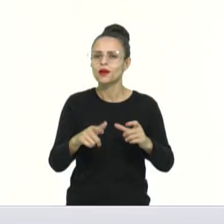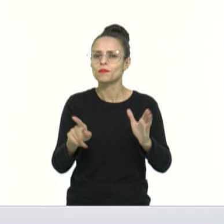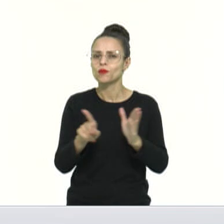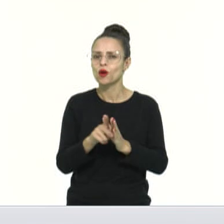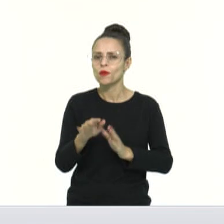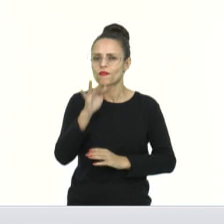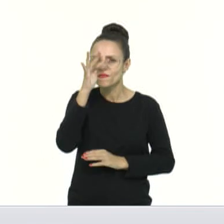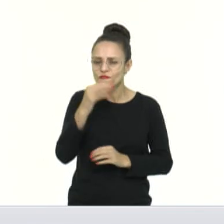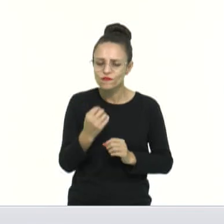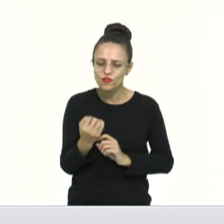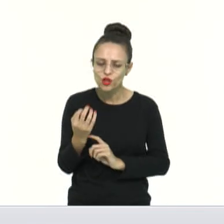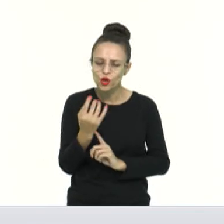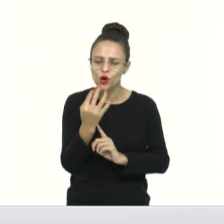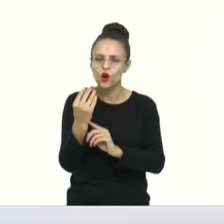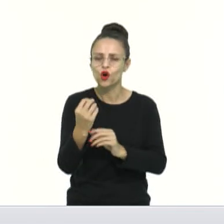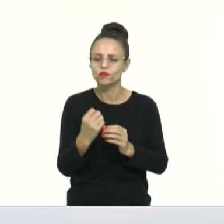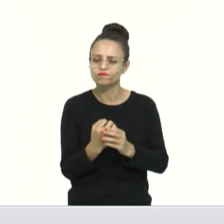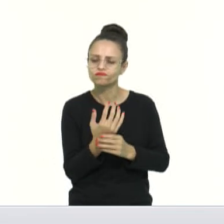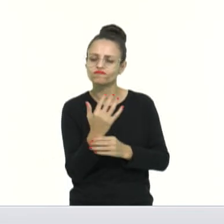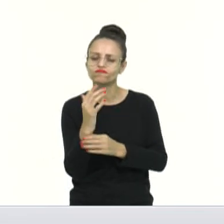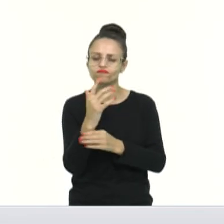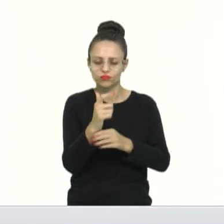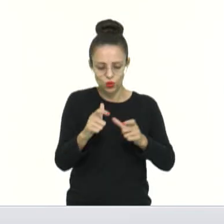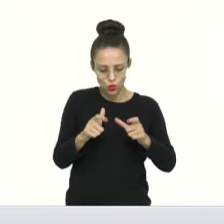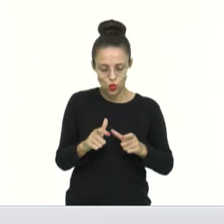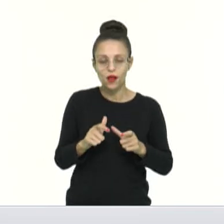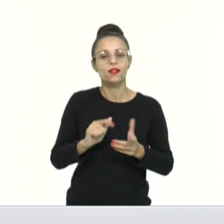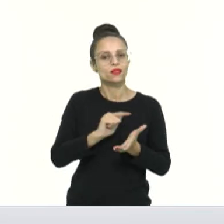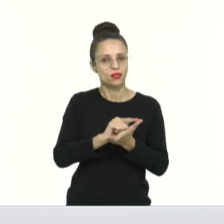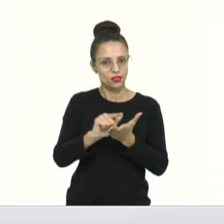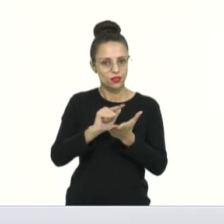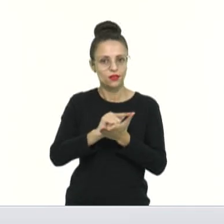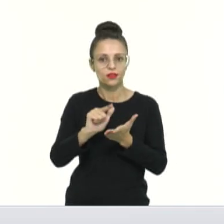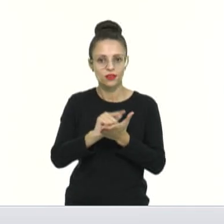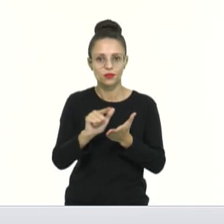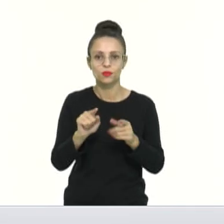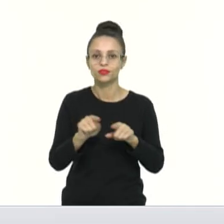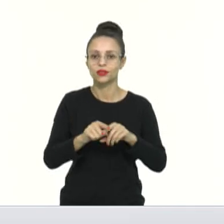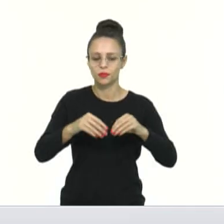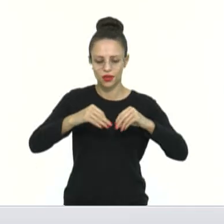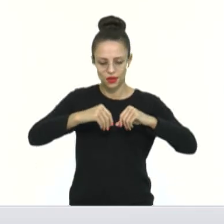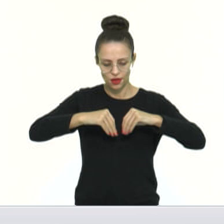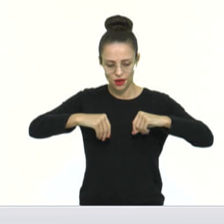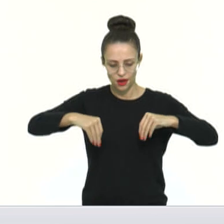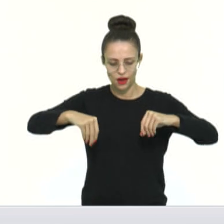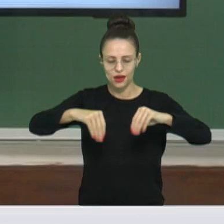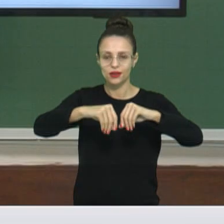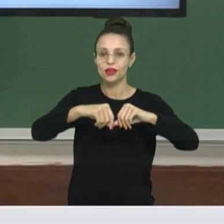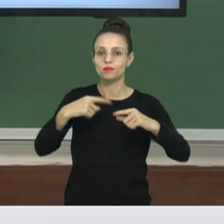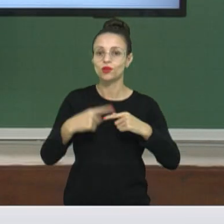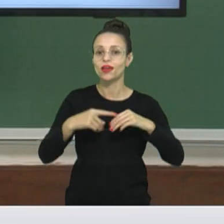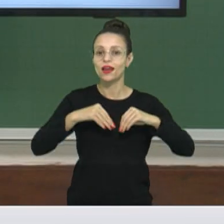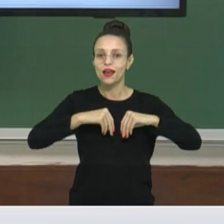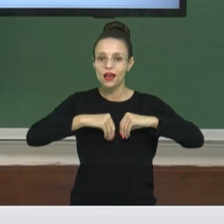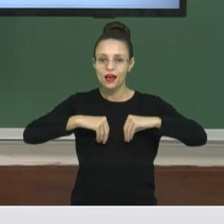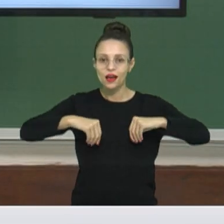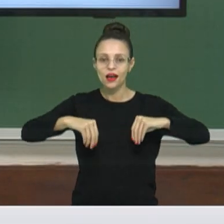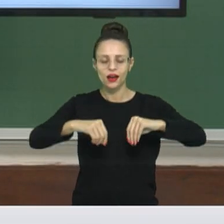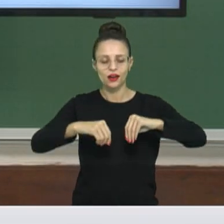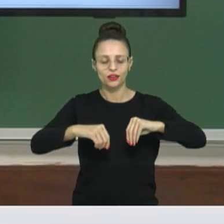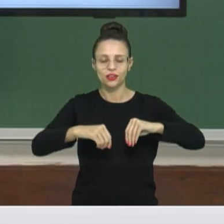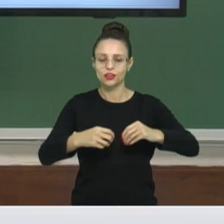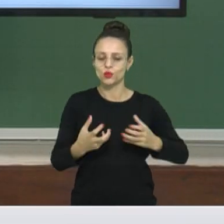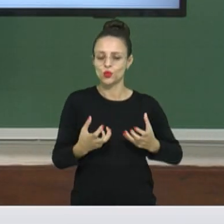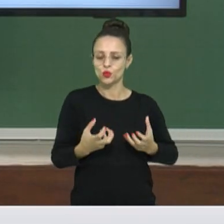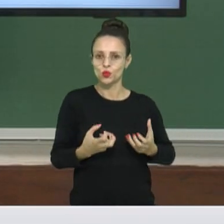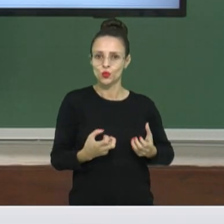plantas. Mantenha-os limpos e coloque areia até a borda, porque a areia, ela segura um pouco a